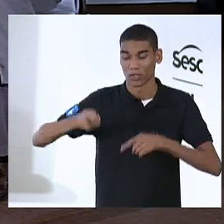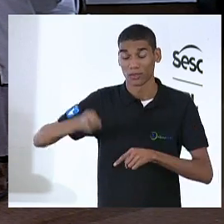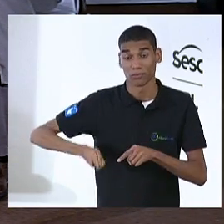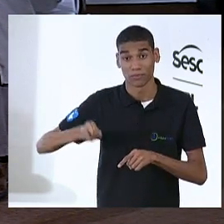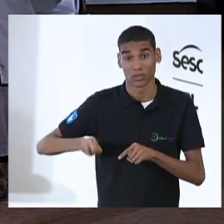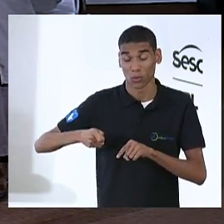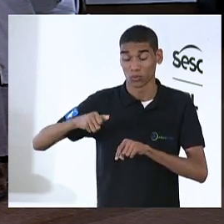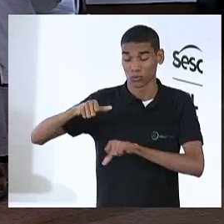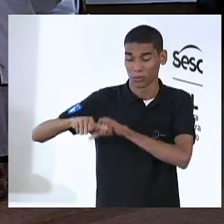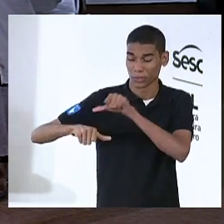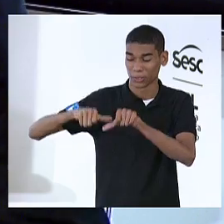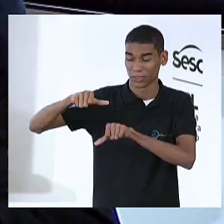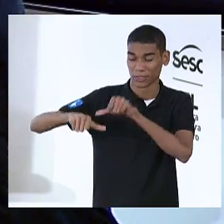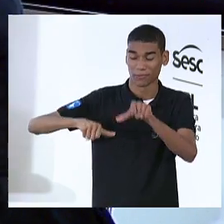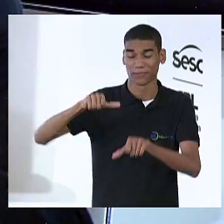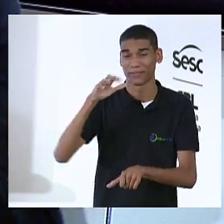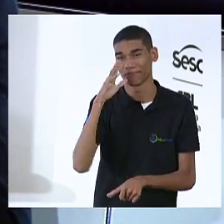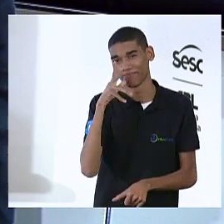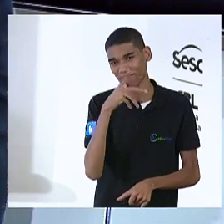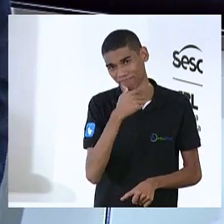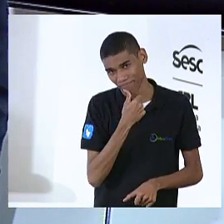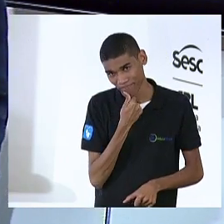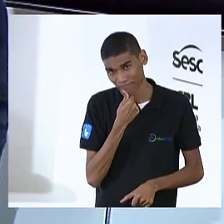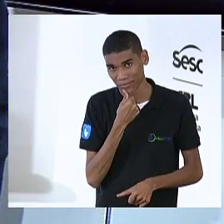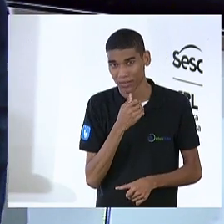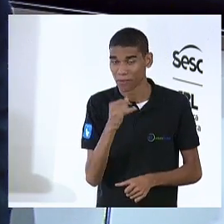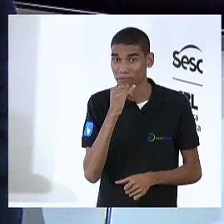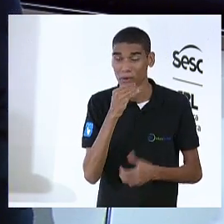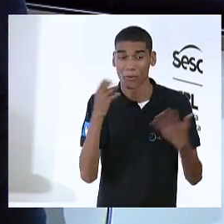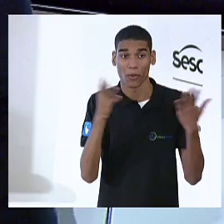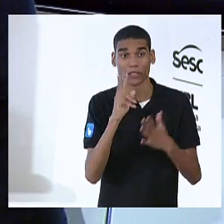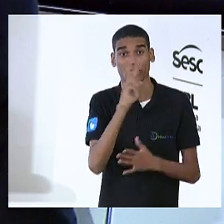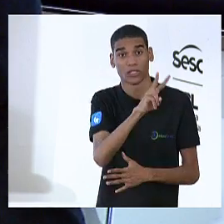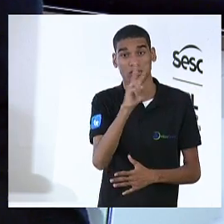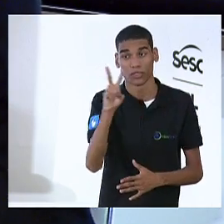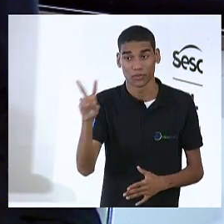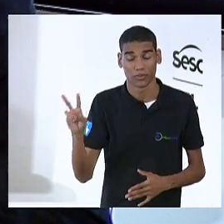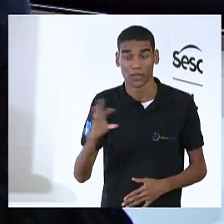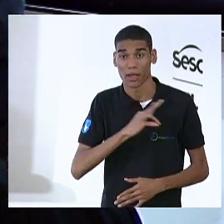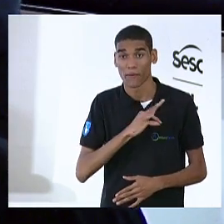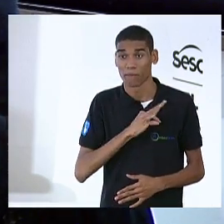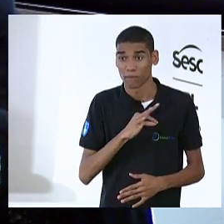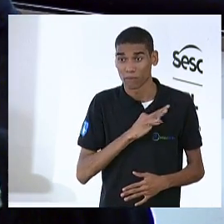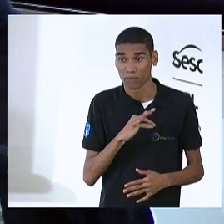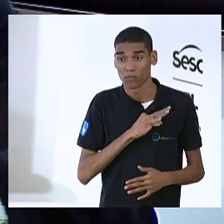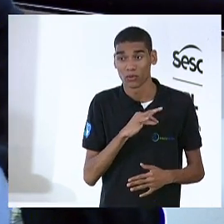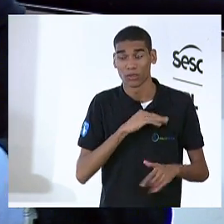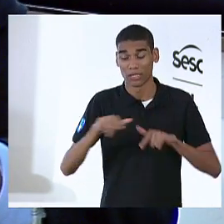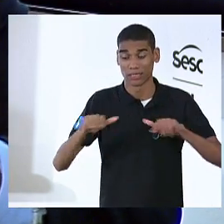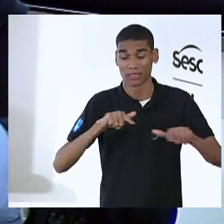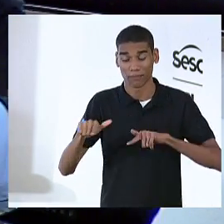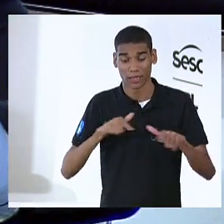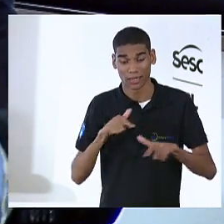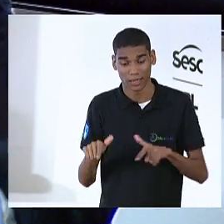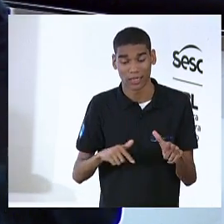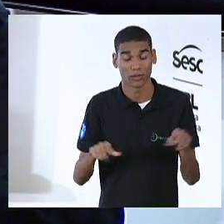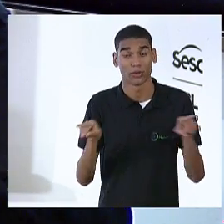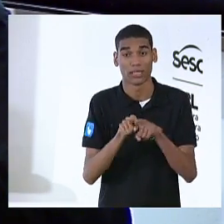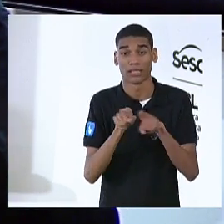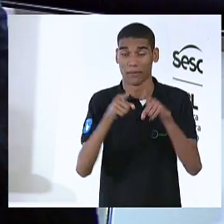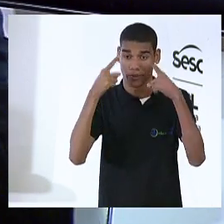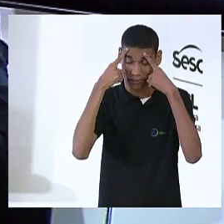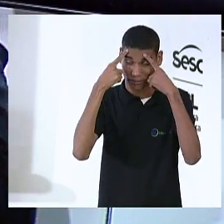se modificar, né? Quando a gente vê como as polícias atuam, por exemplo, né? Como a gente vê a